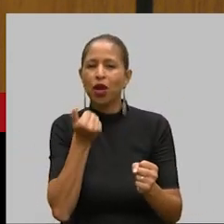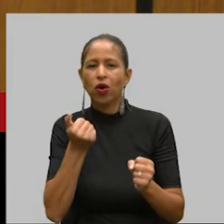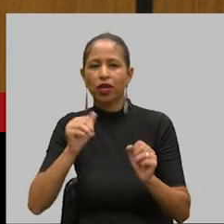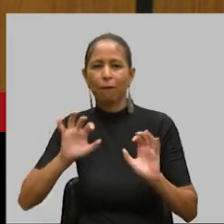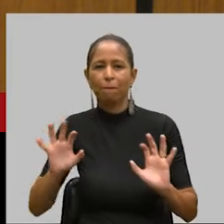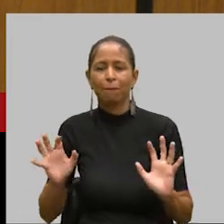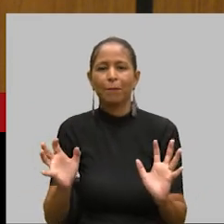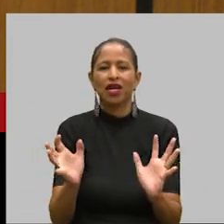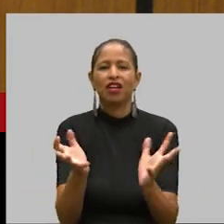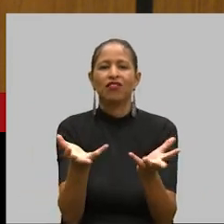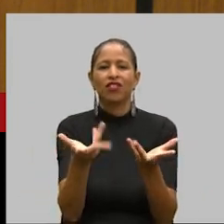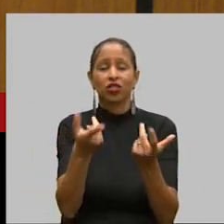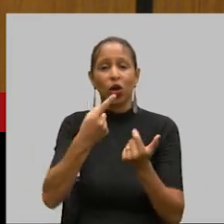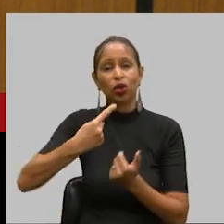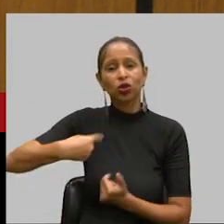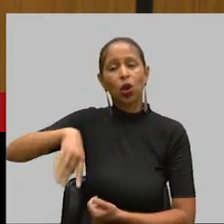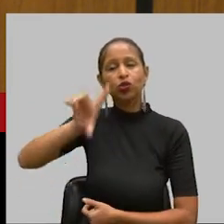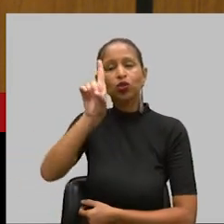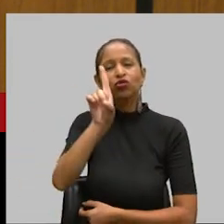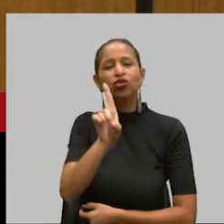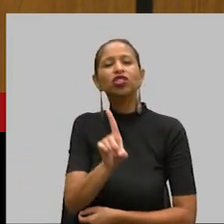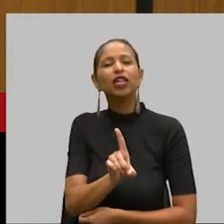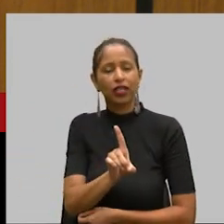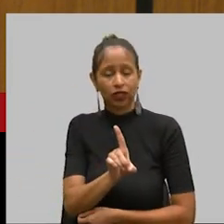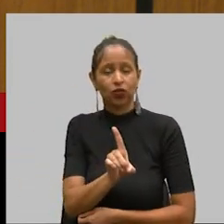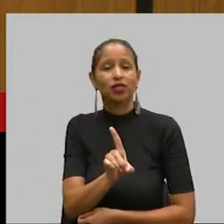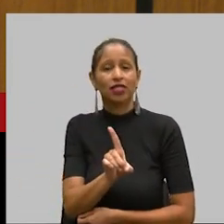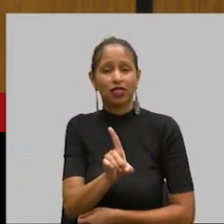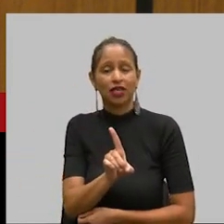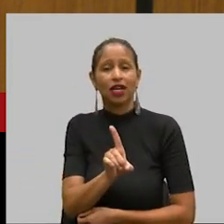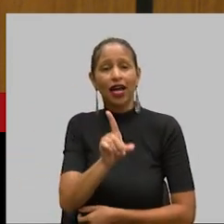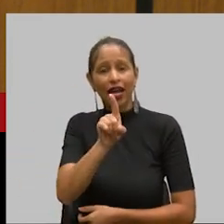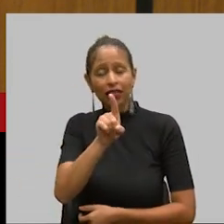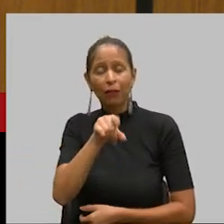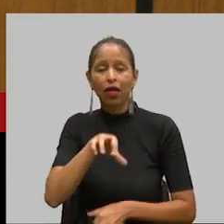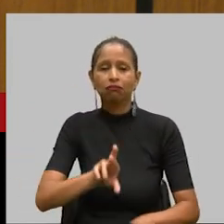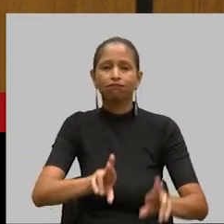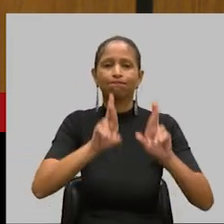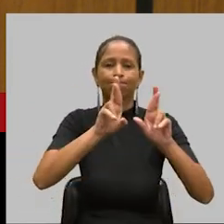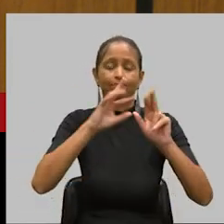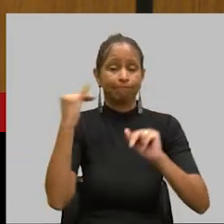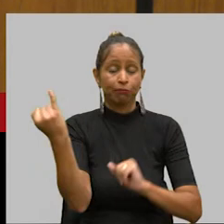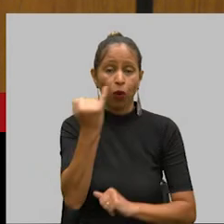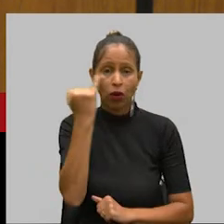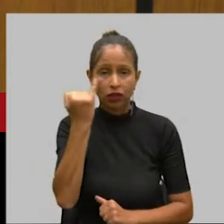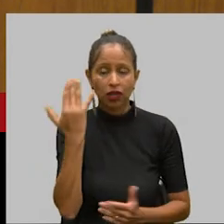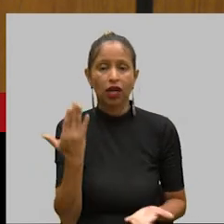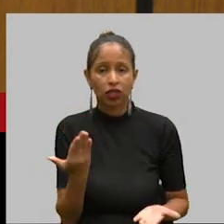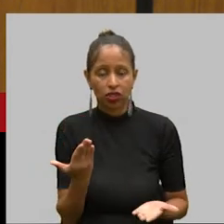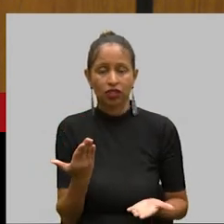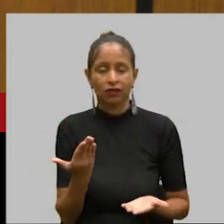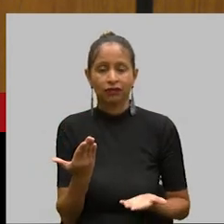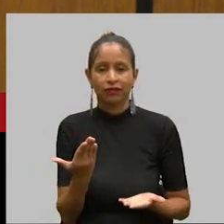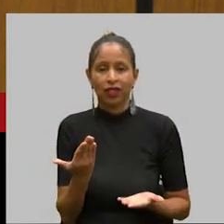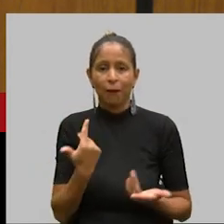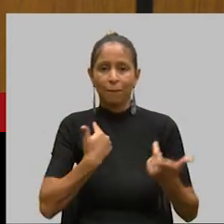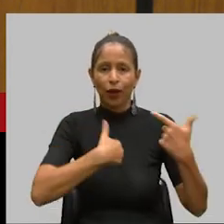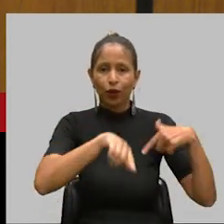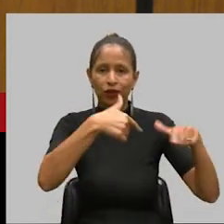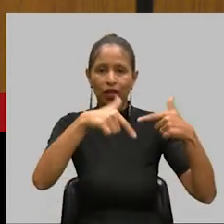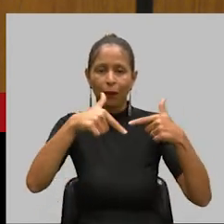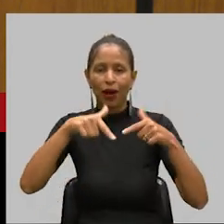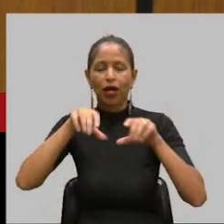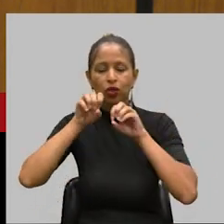aperfeiçoar os nossos direitos e as efas que tem um papel importantíssimo para o trabalho de uma